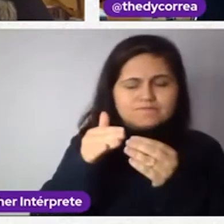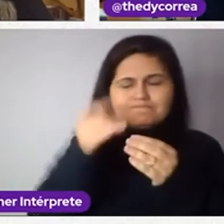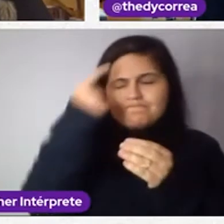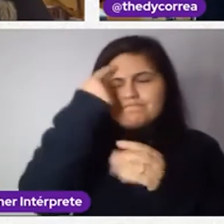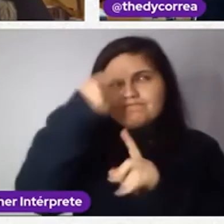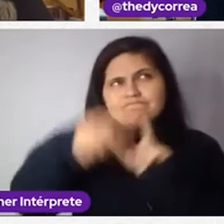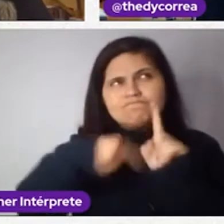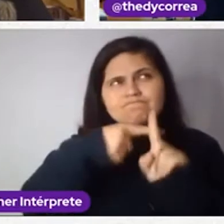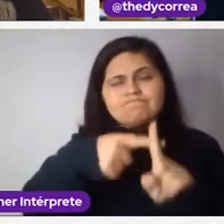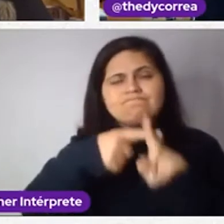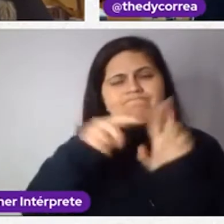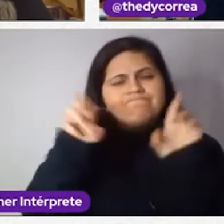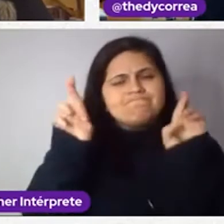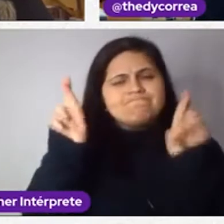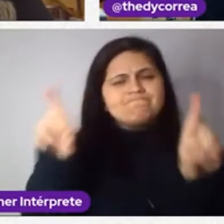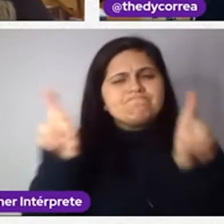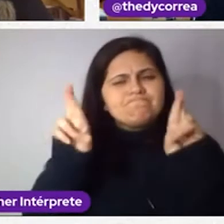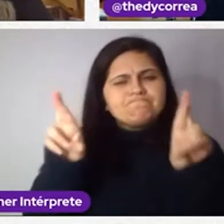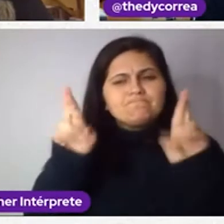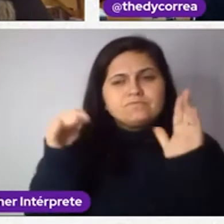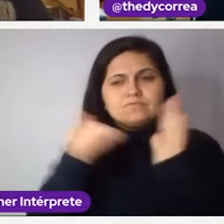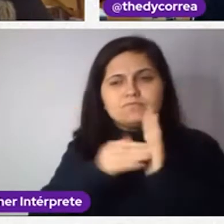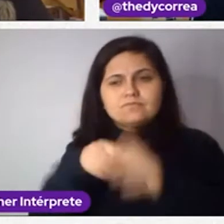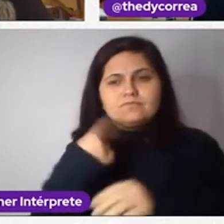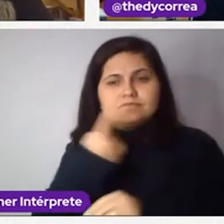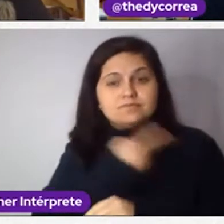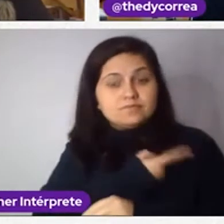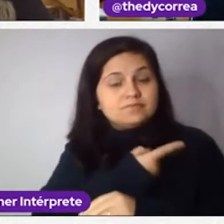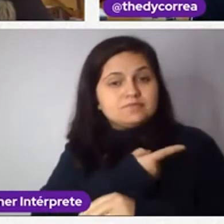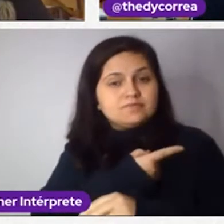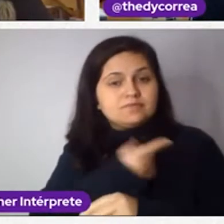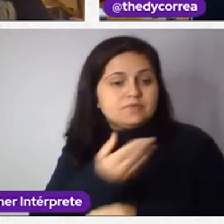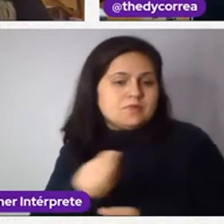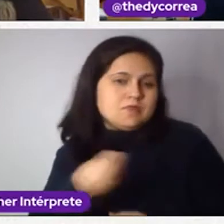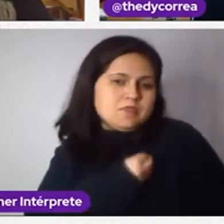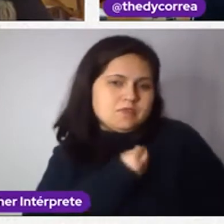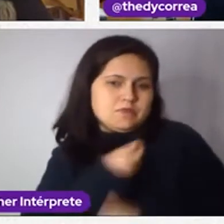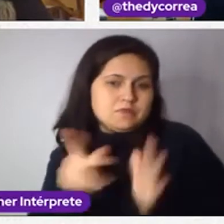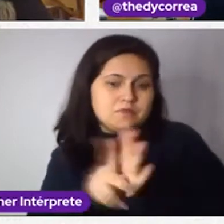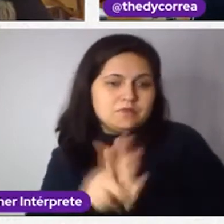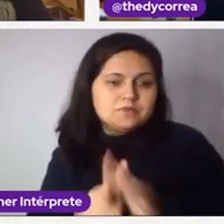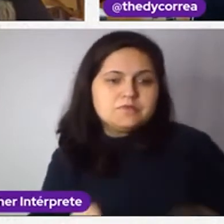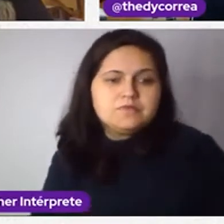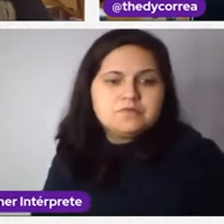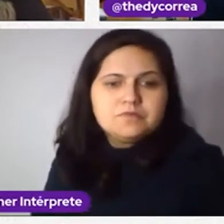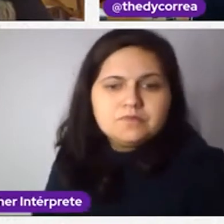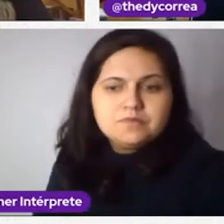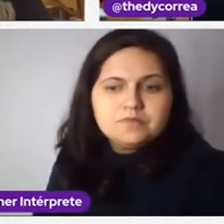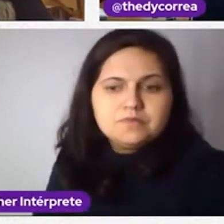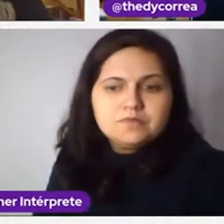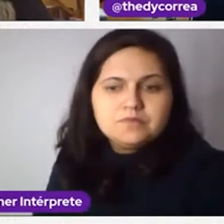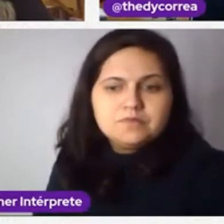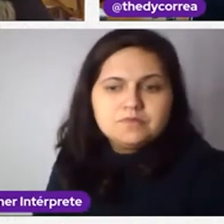mais esperançosa, assim, sabe? Até para a gente levar a própria vida, né? E, de alguma maneira, conseguir